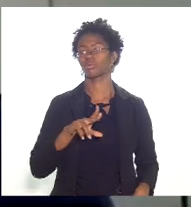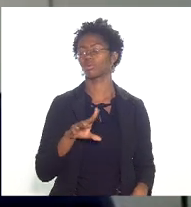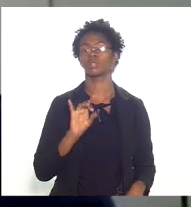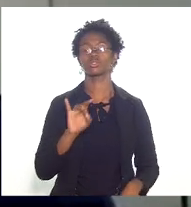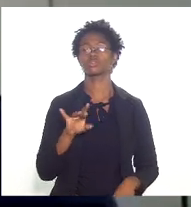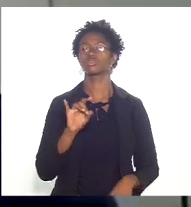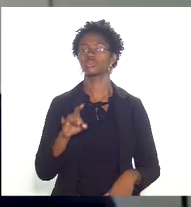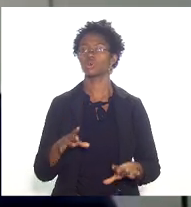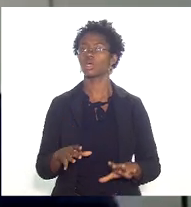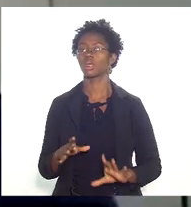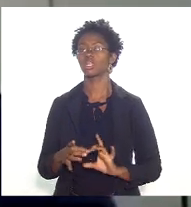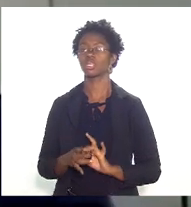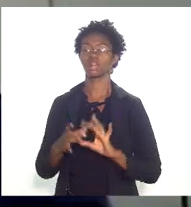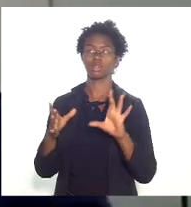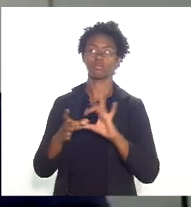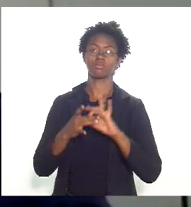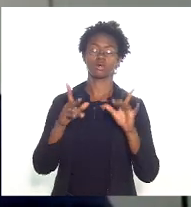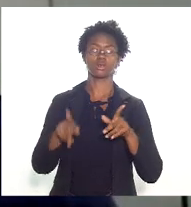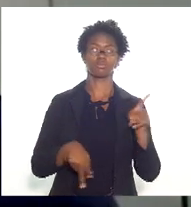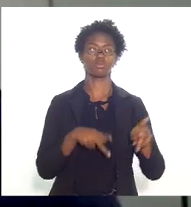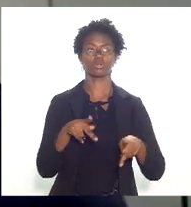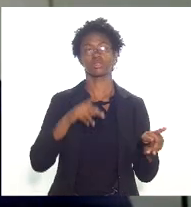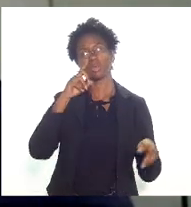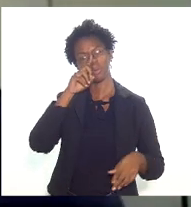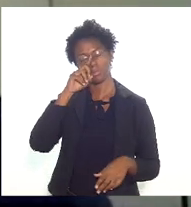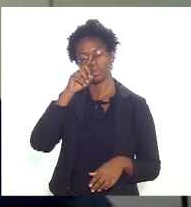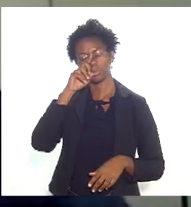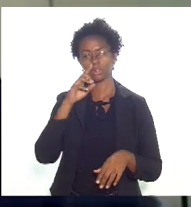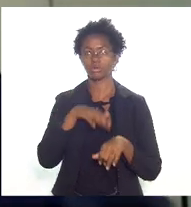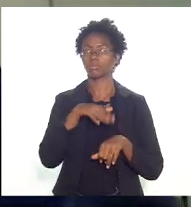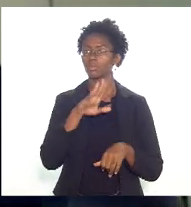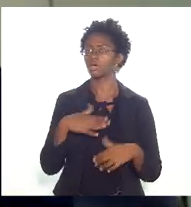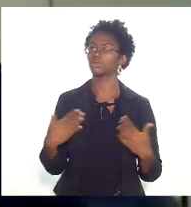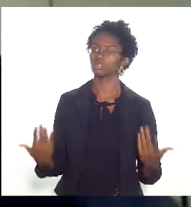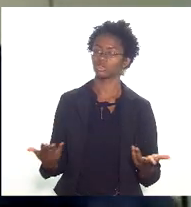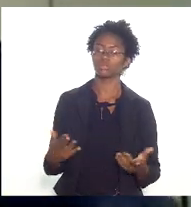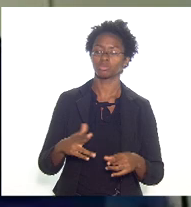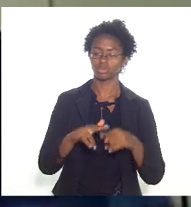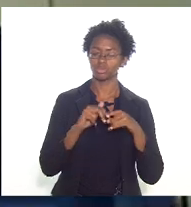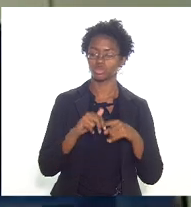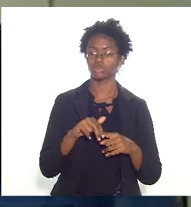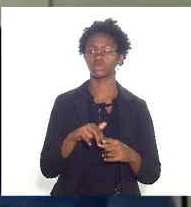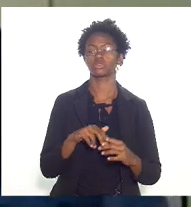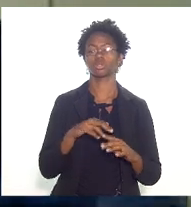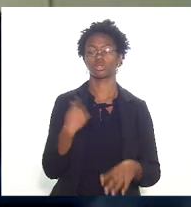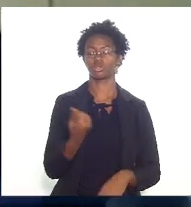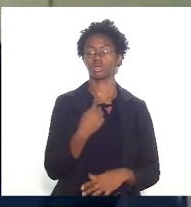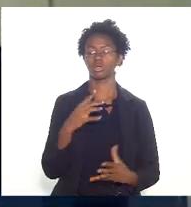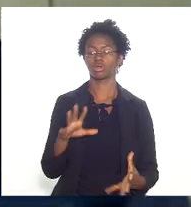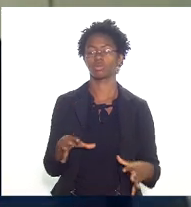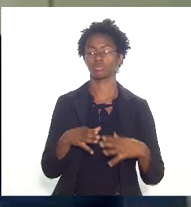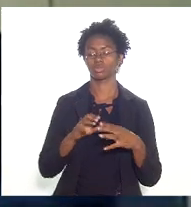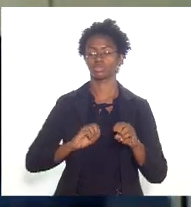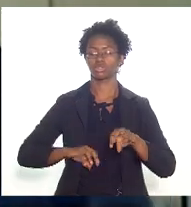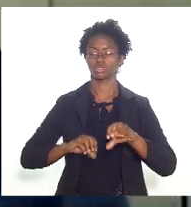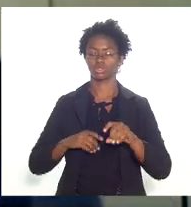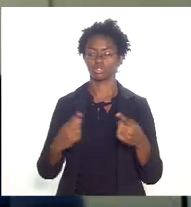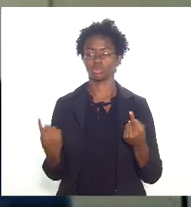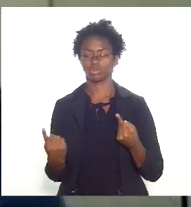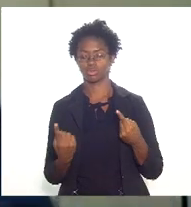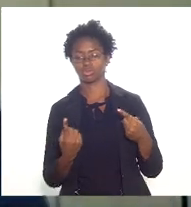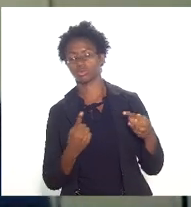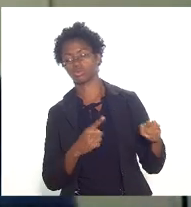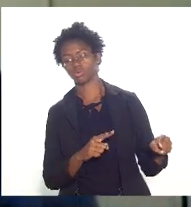Expor a população ao risco cada vez maior de Contagem Então nesse sentido o parecer da comissão de educação também será